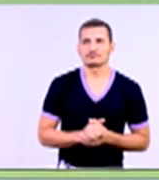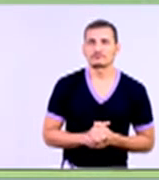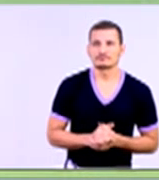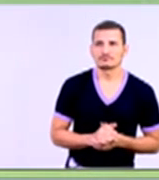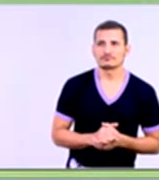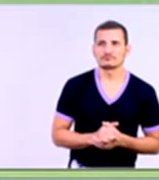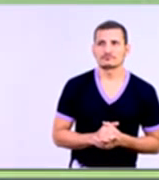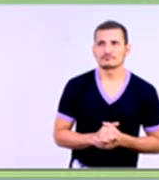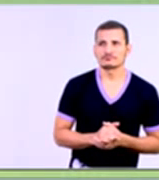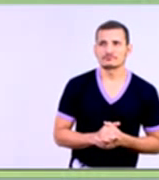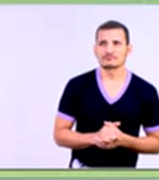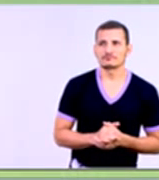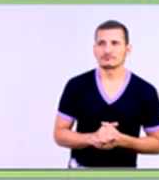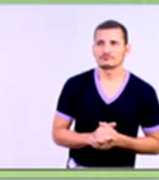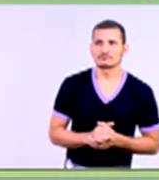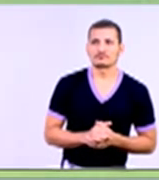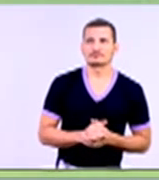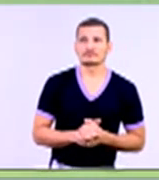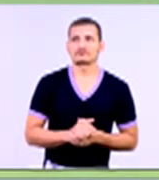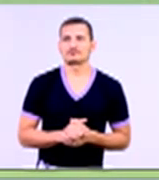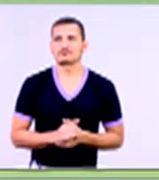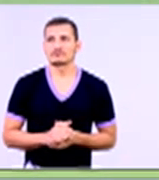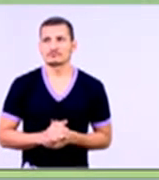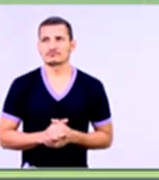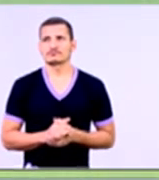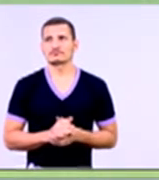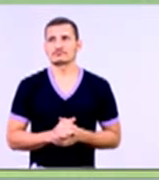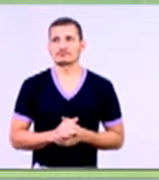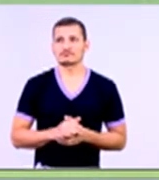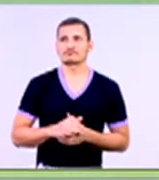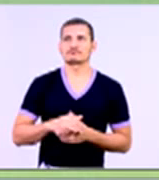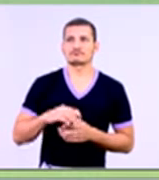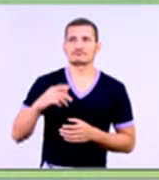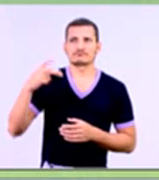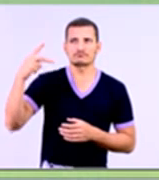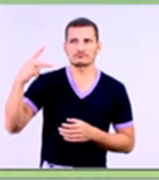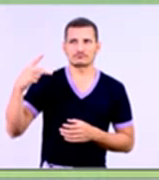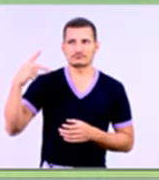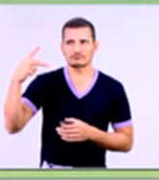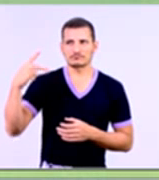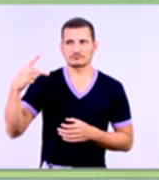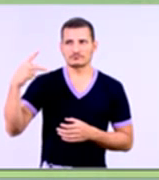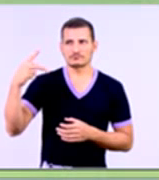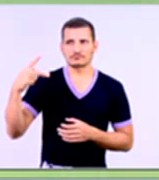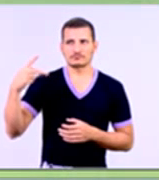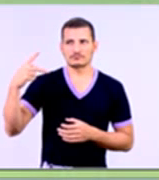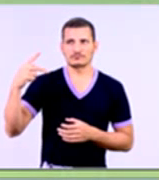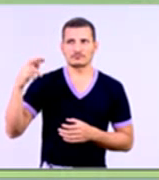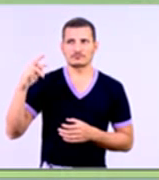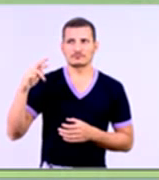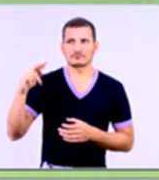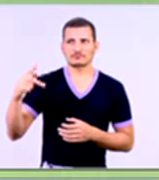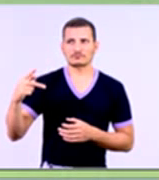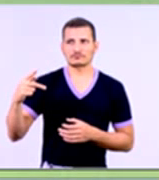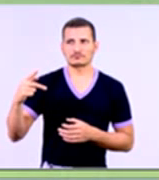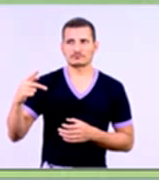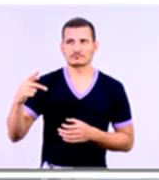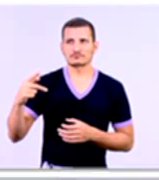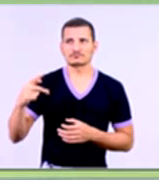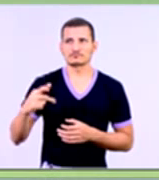separação com margens, bordas superiores, bem diferente da que o HTML nos propõe.